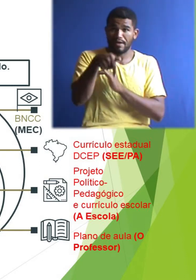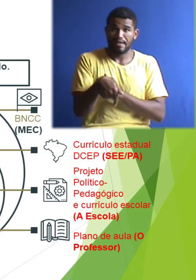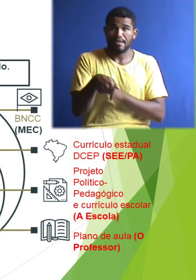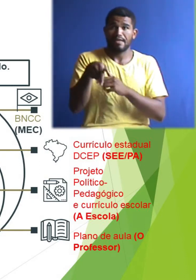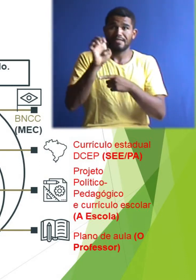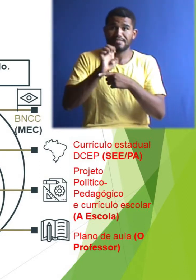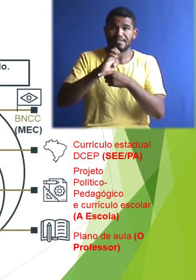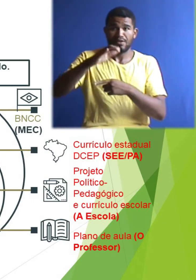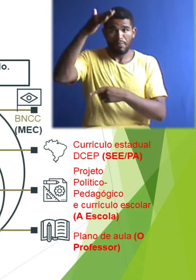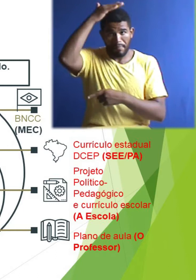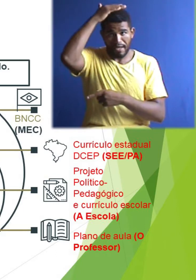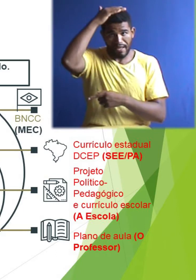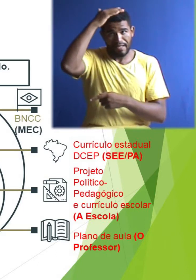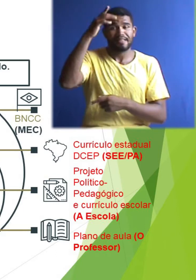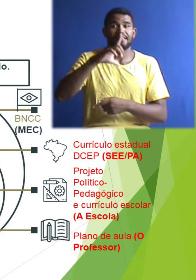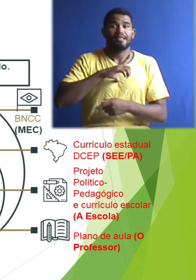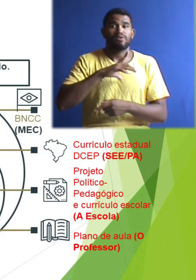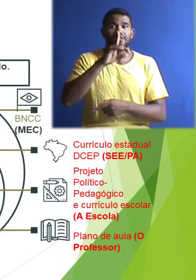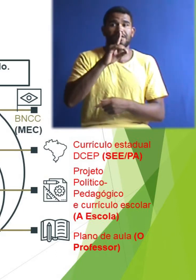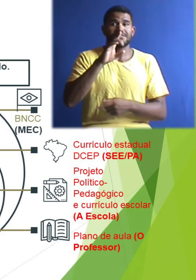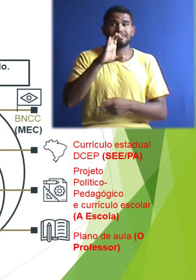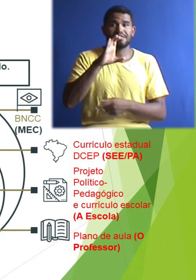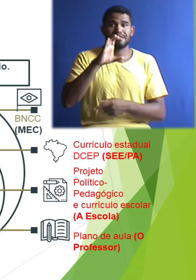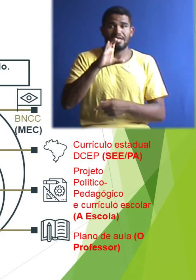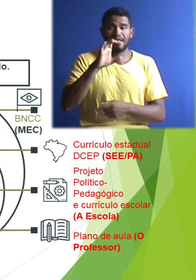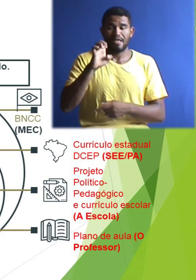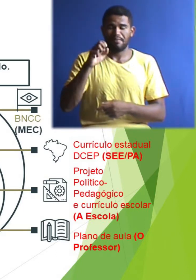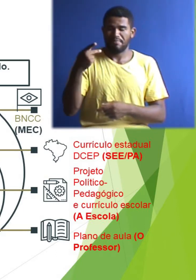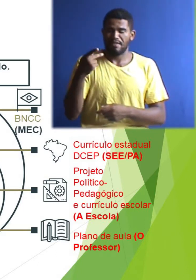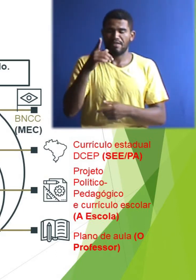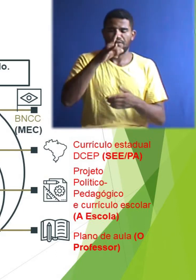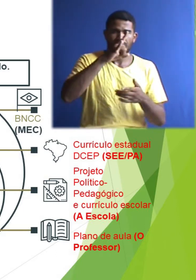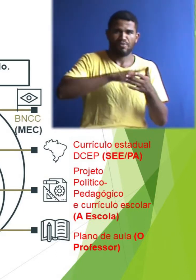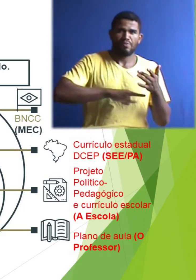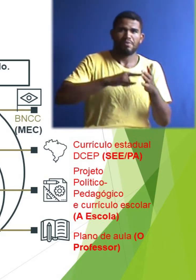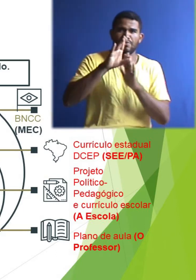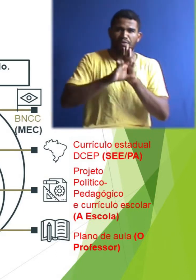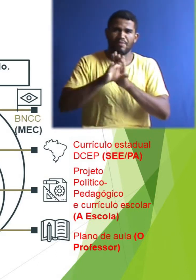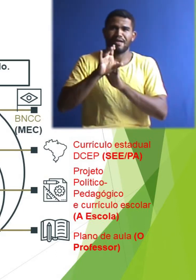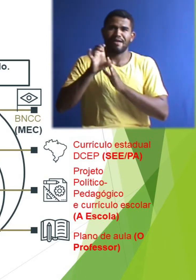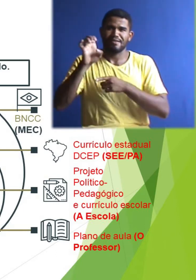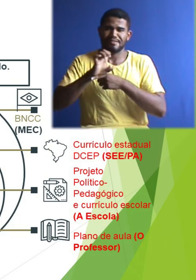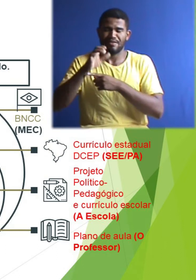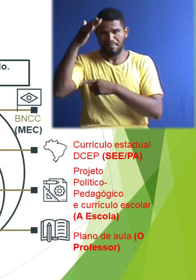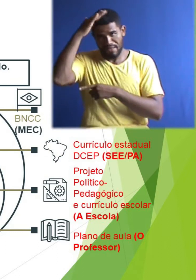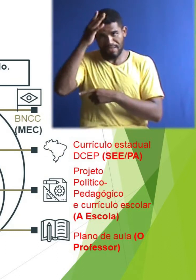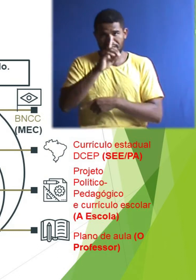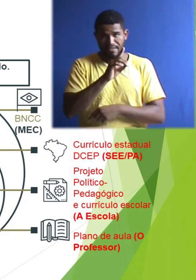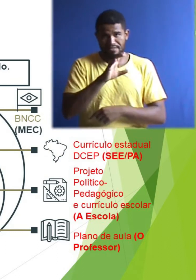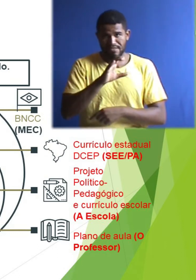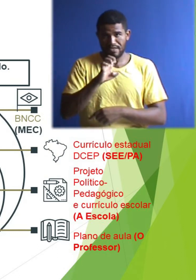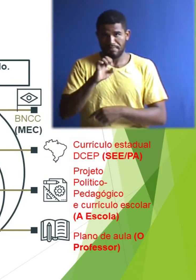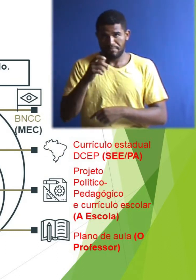temos o documento curricular do estado do Pará, que é o DCEP. Esses documentos eles definem as